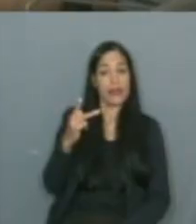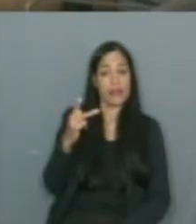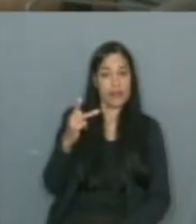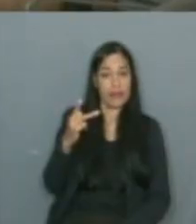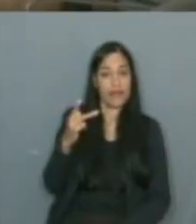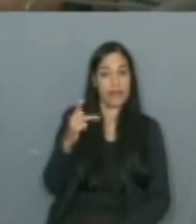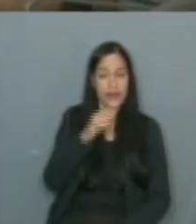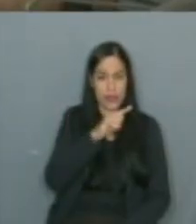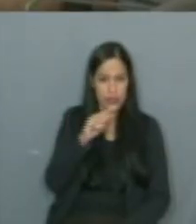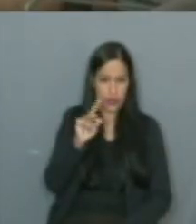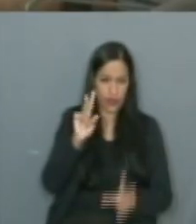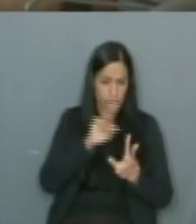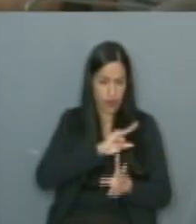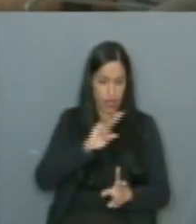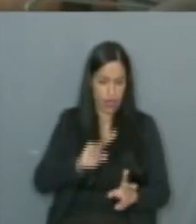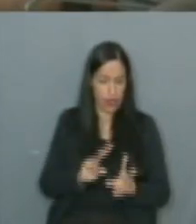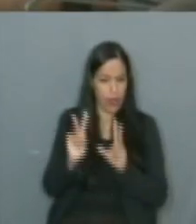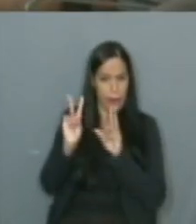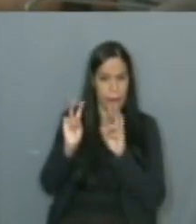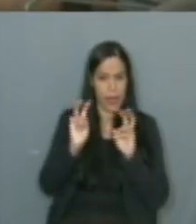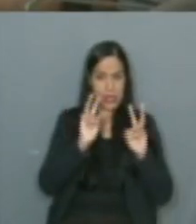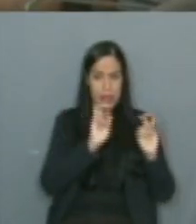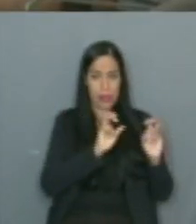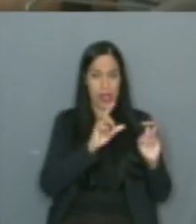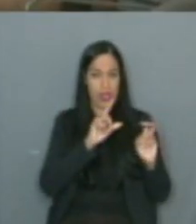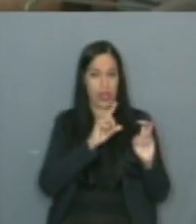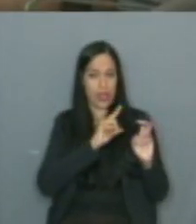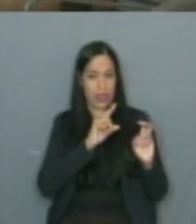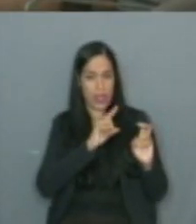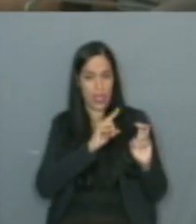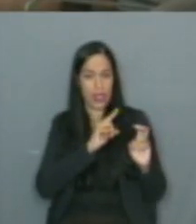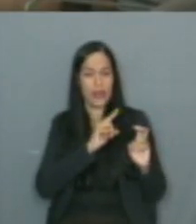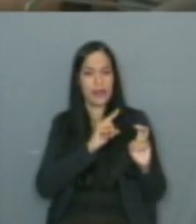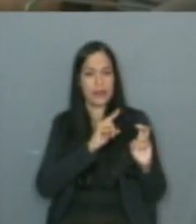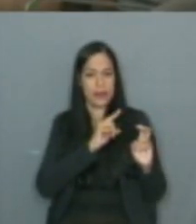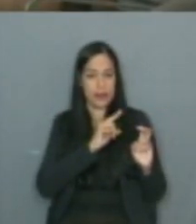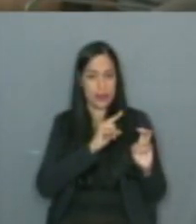já perceberam, que ultimamente você vê,